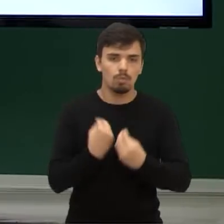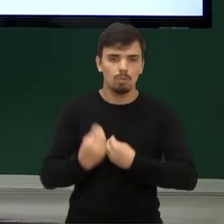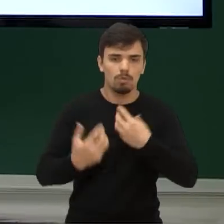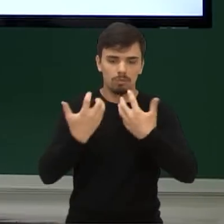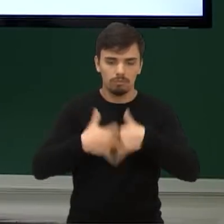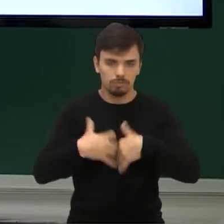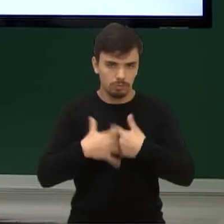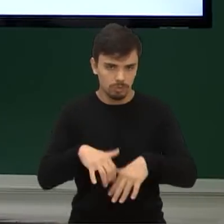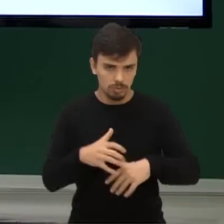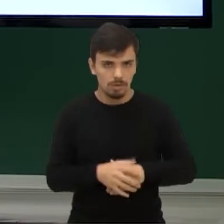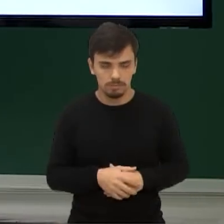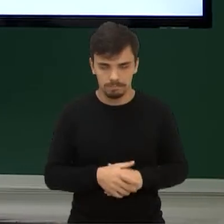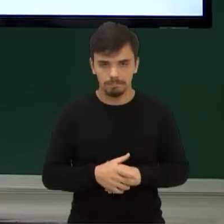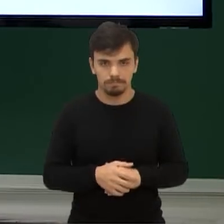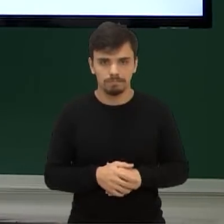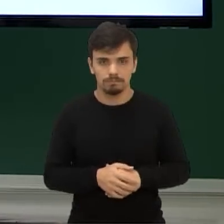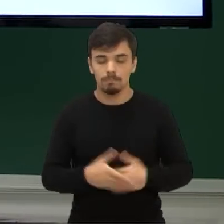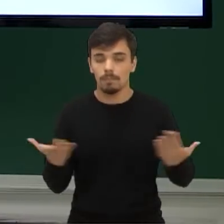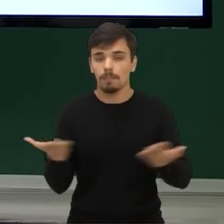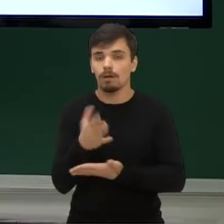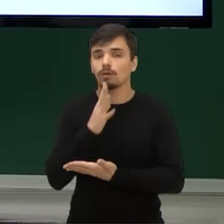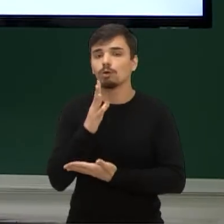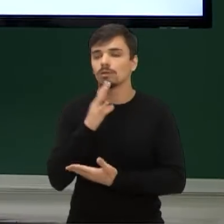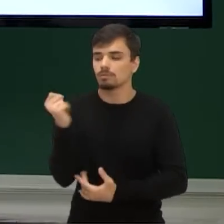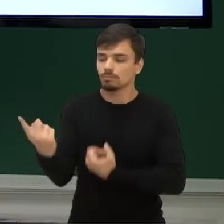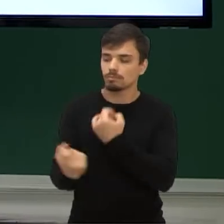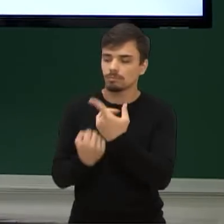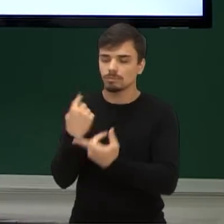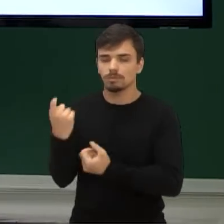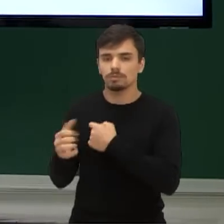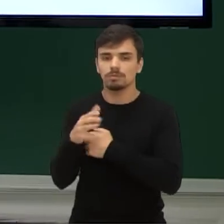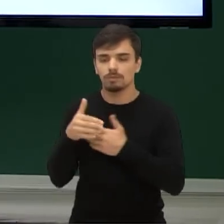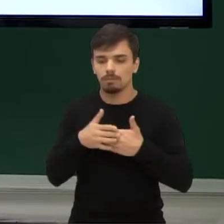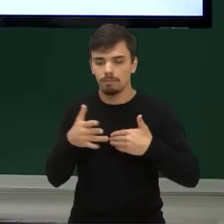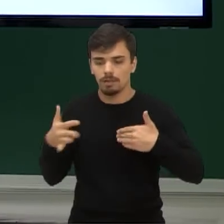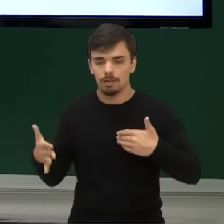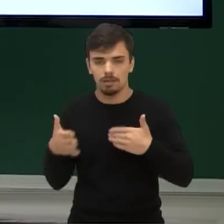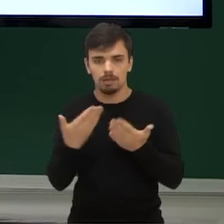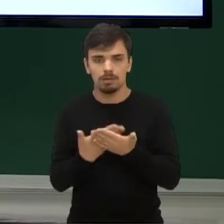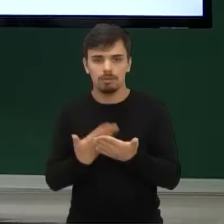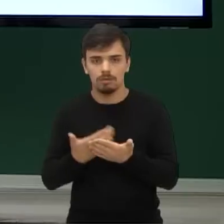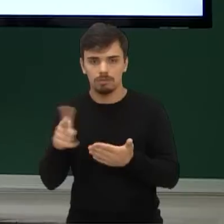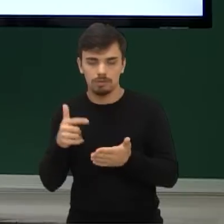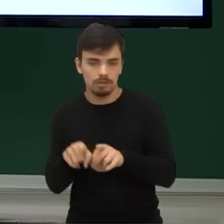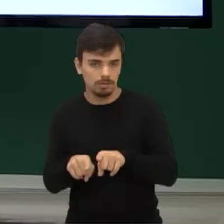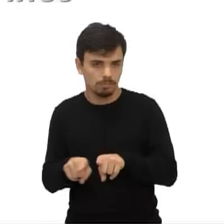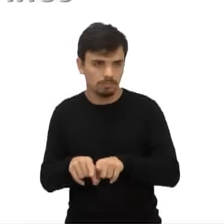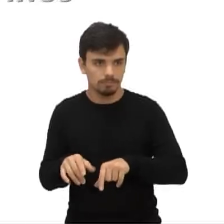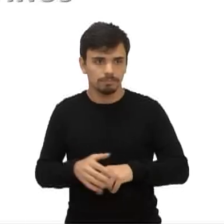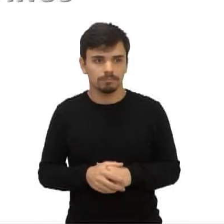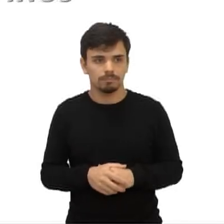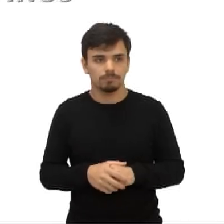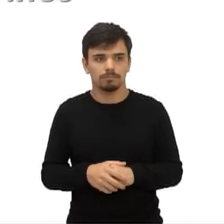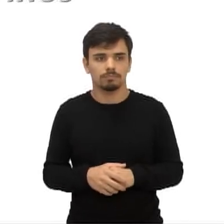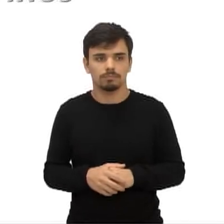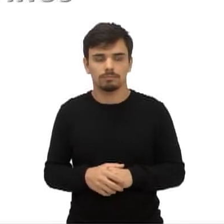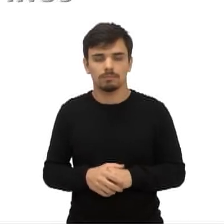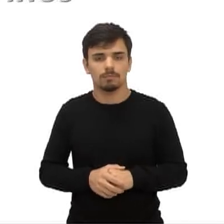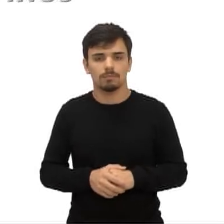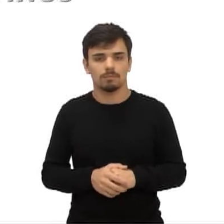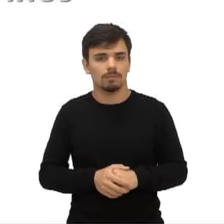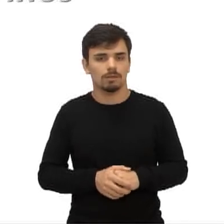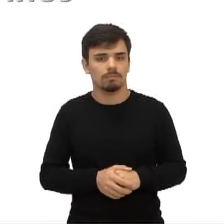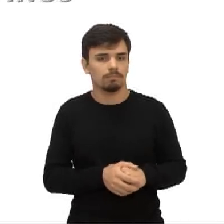de ação. Vamos conhecer, então, alguns ao longo dessa aula, né, e da próxima. Vamos lá. Então, quais são